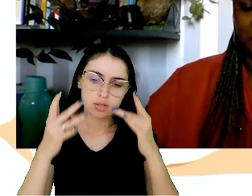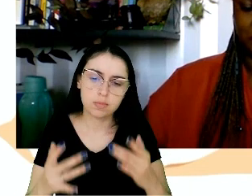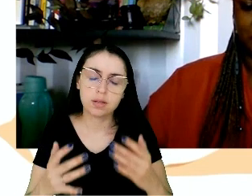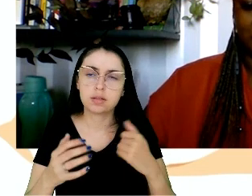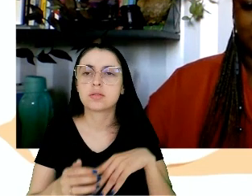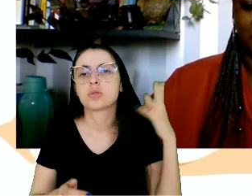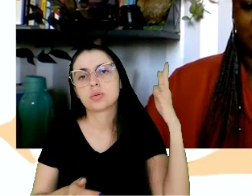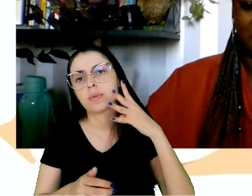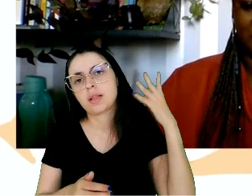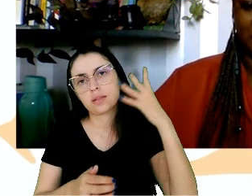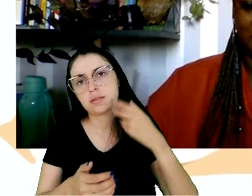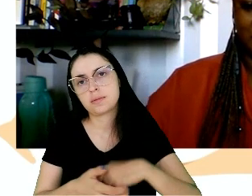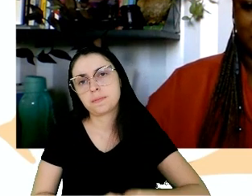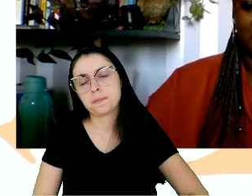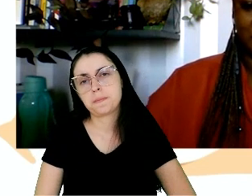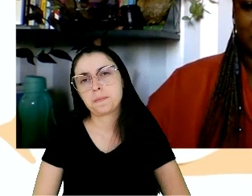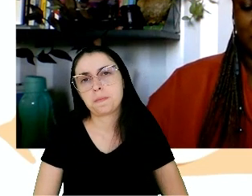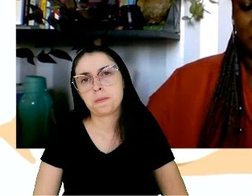debates.